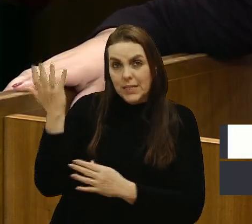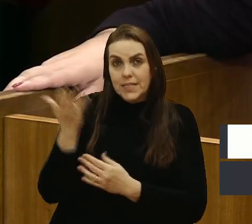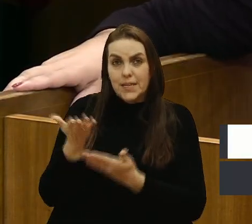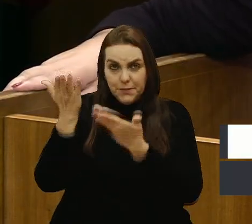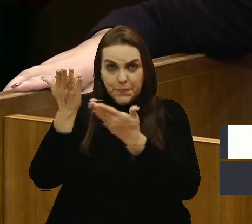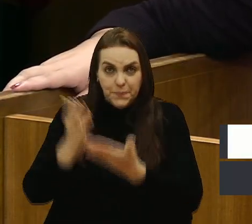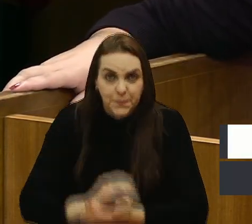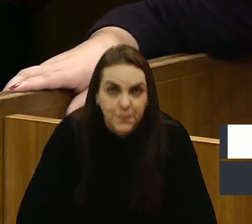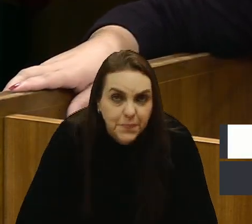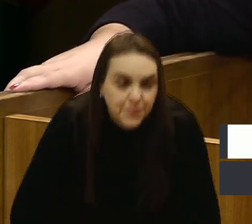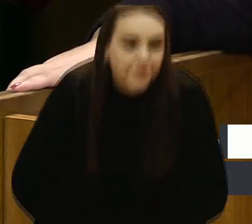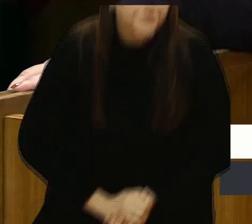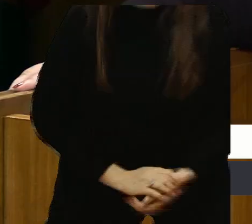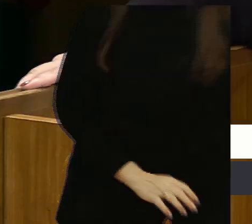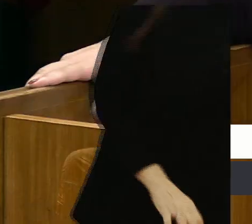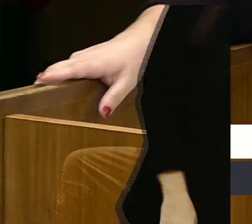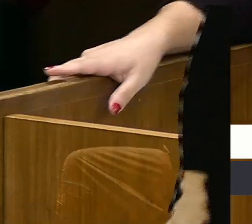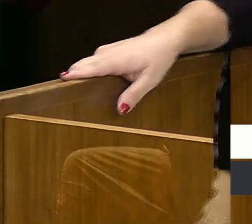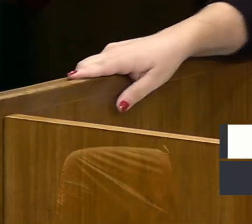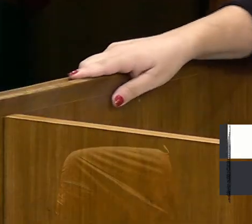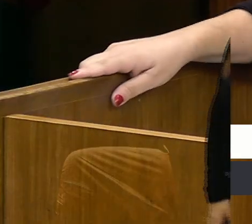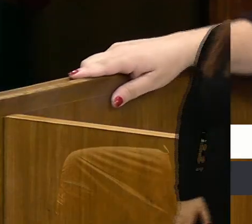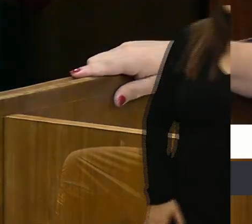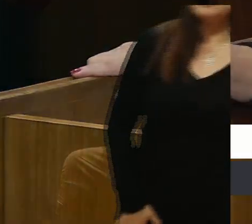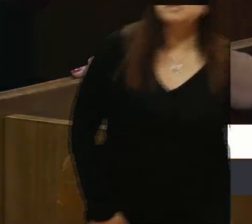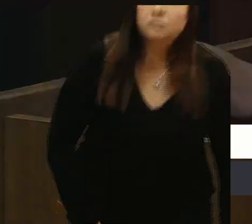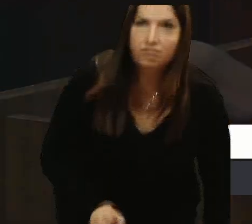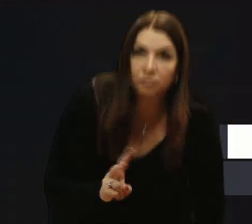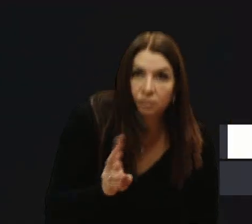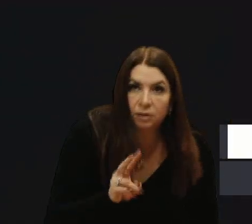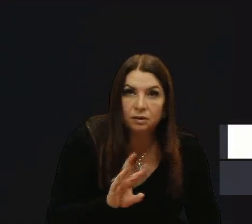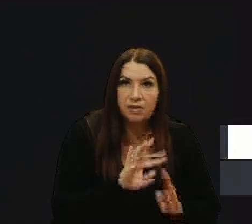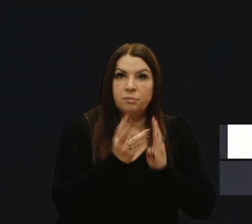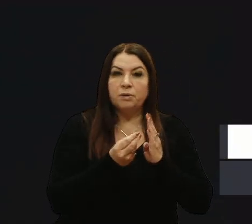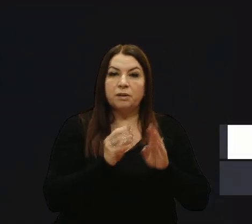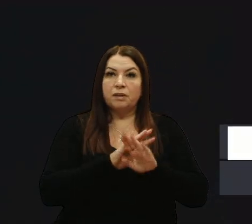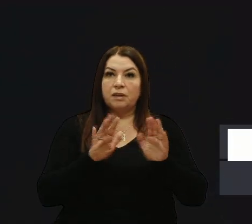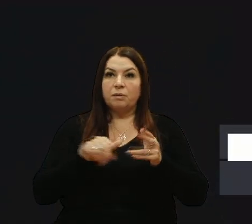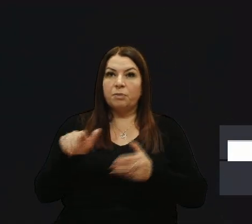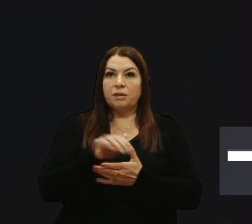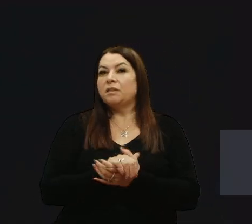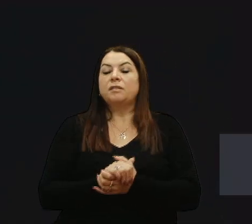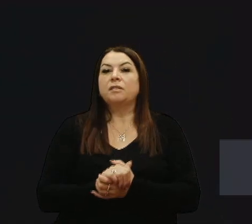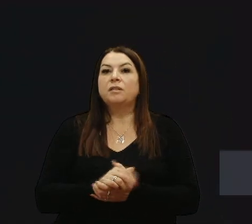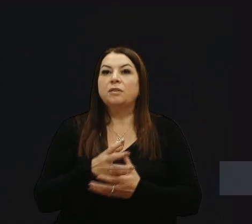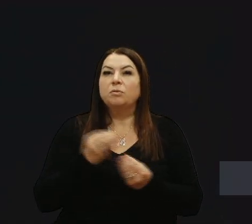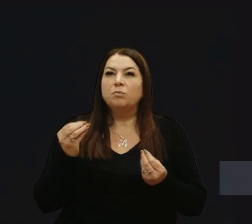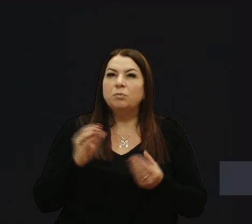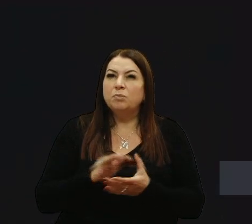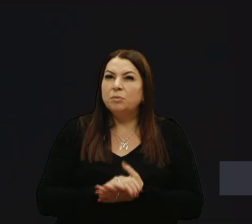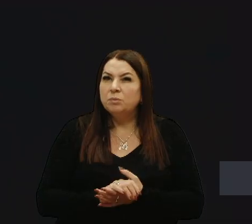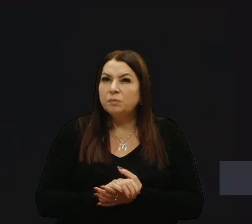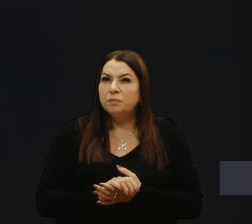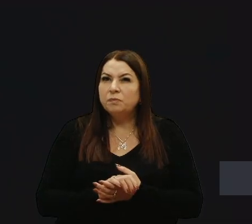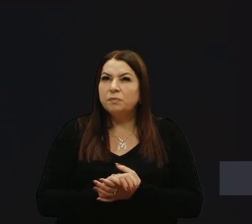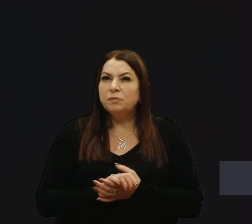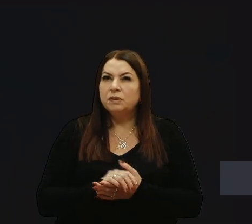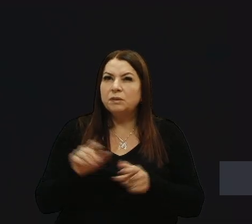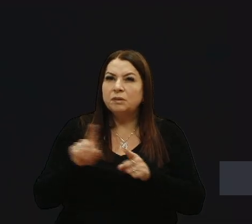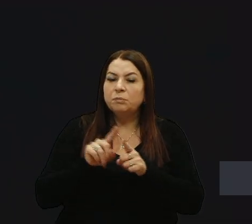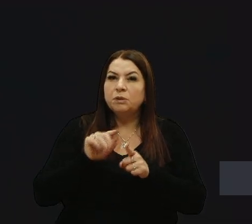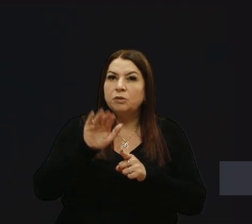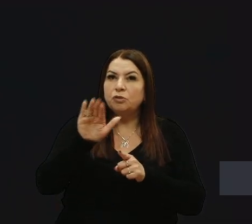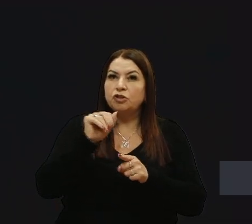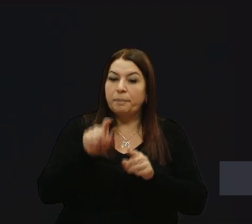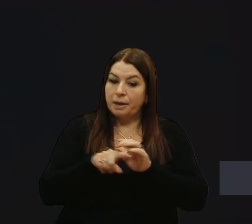aí, Paula, para nós. Dar para sempre o bairro. Obras do SAMAI que estão acabando com a falta d'água. Muitas outras. Então, ao invés de me